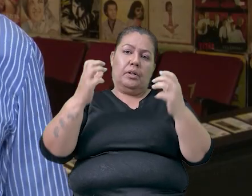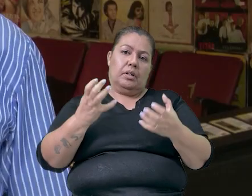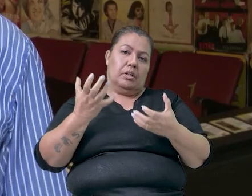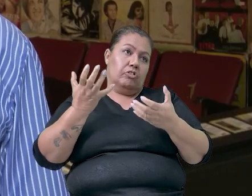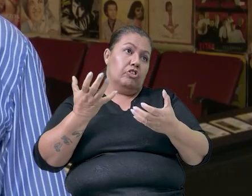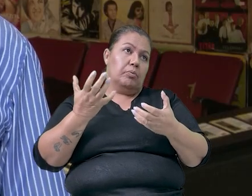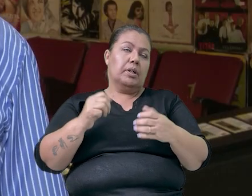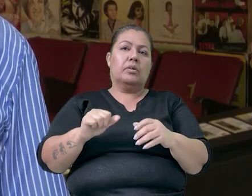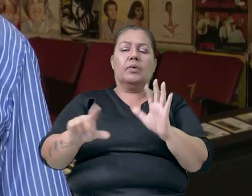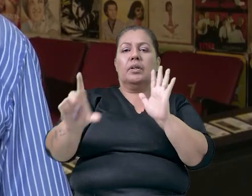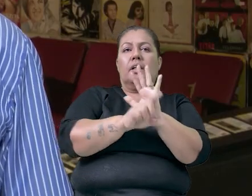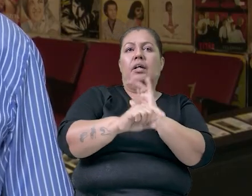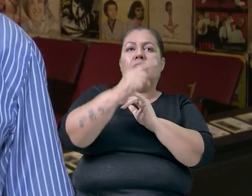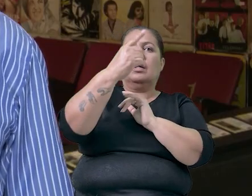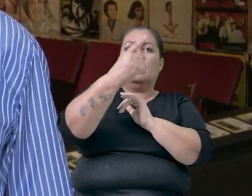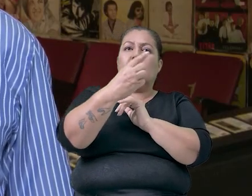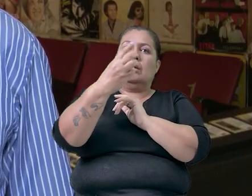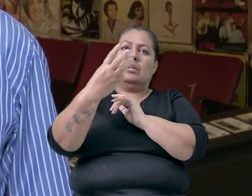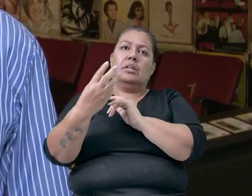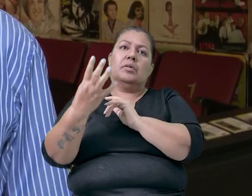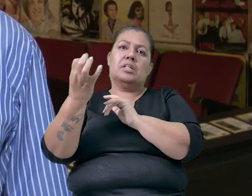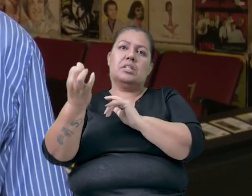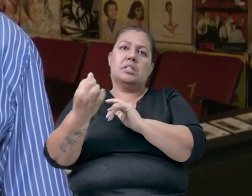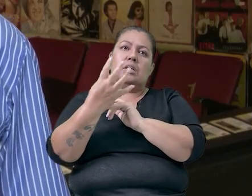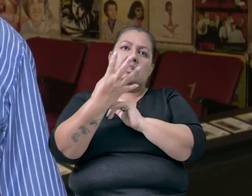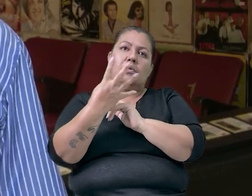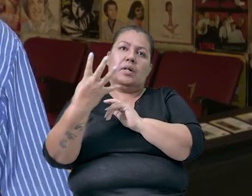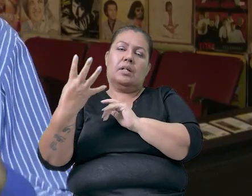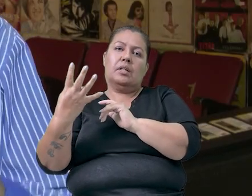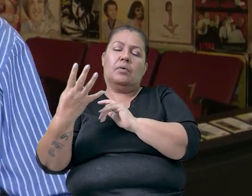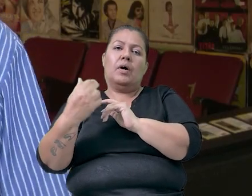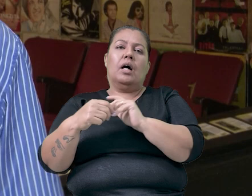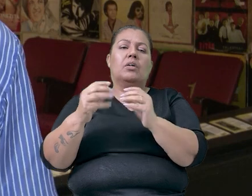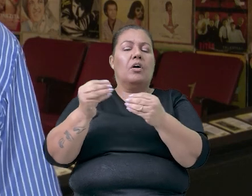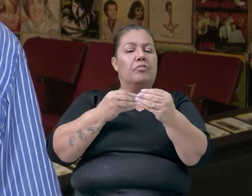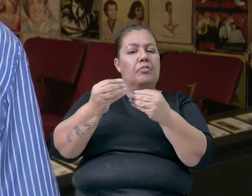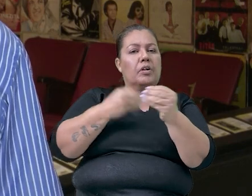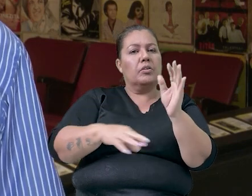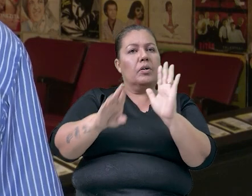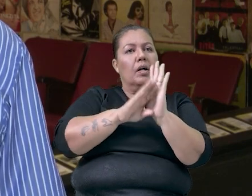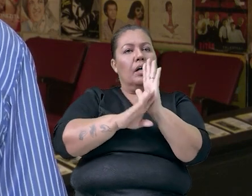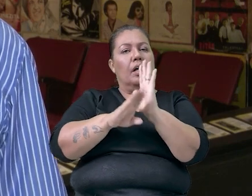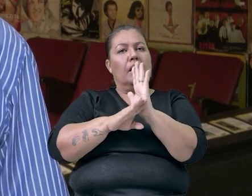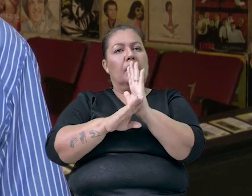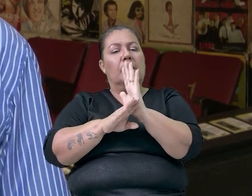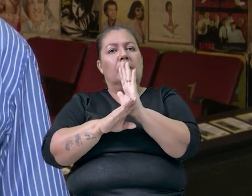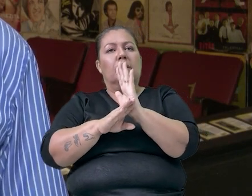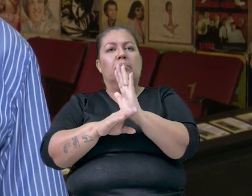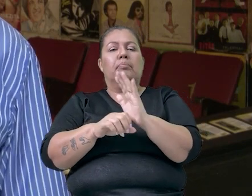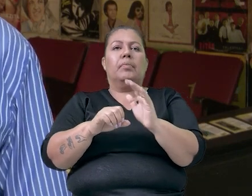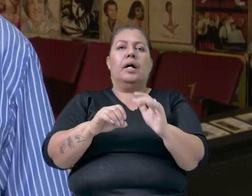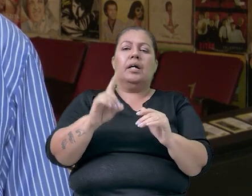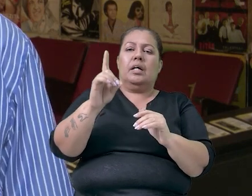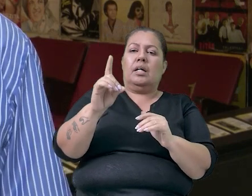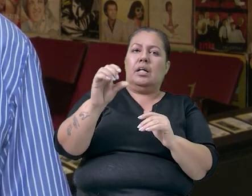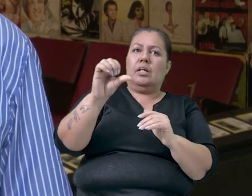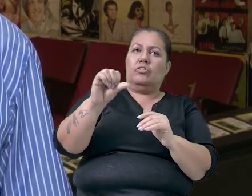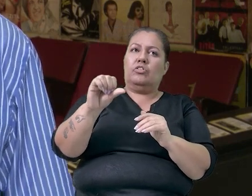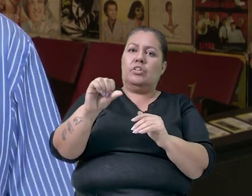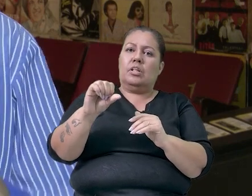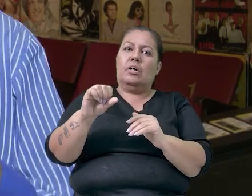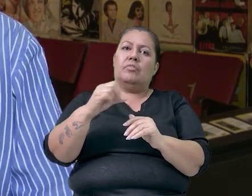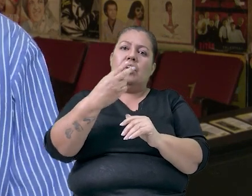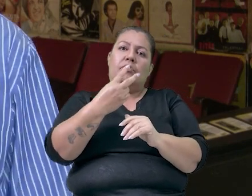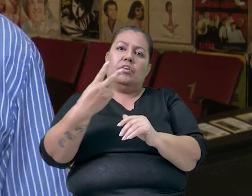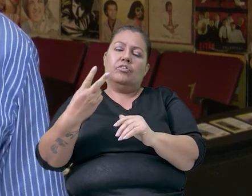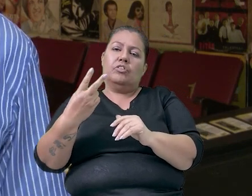a Lei 13.644 flexibilizou a regra, estabelecendo para exibição o intervalo entre 19 e 22